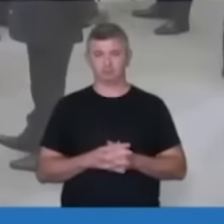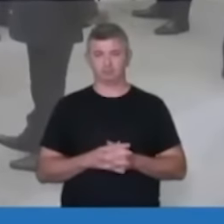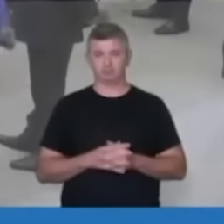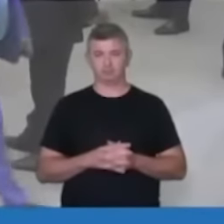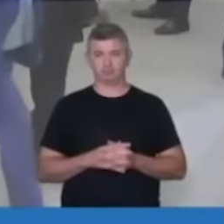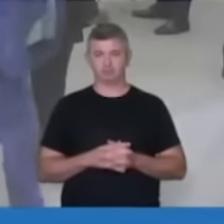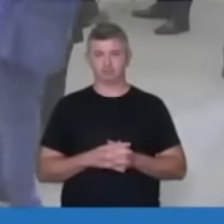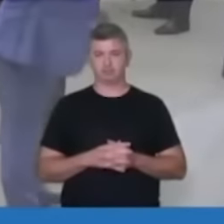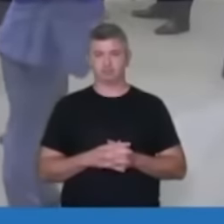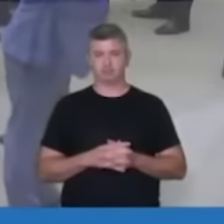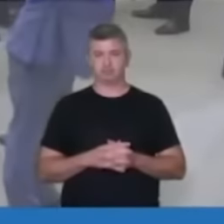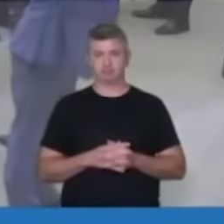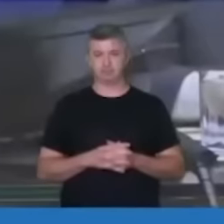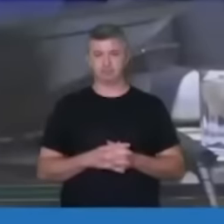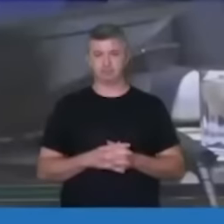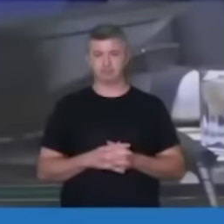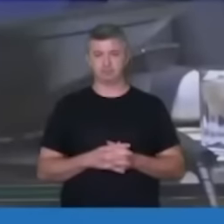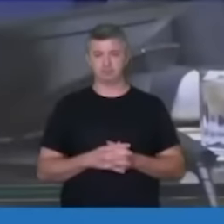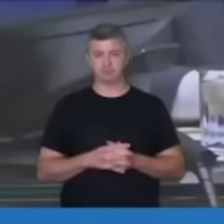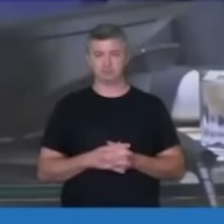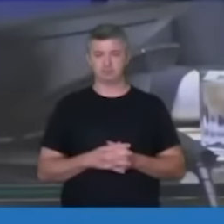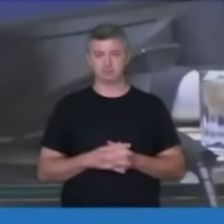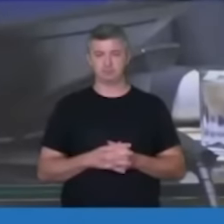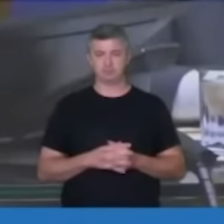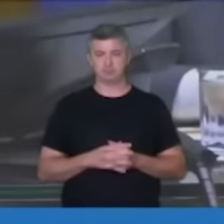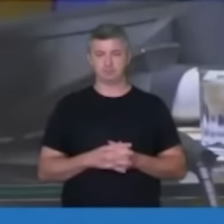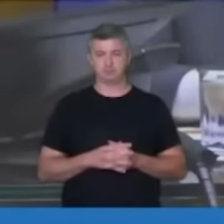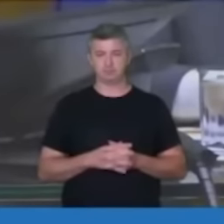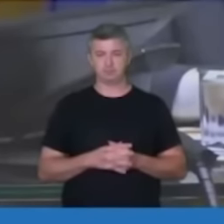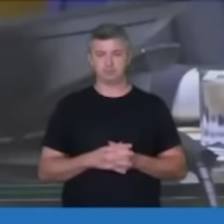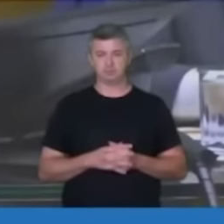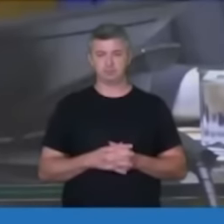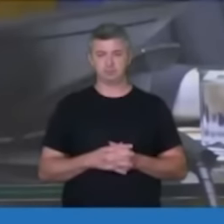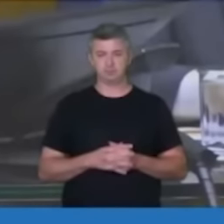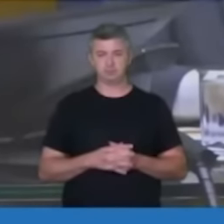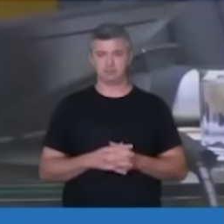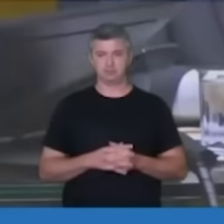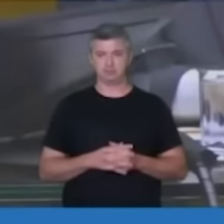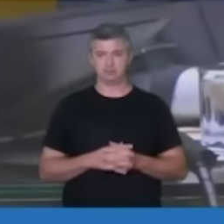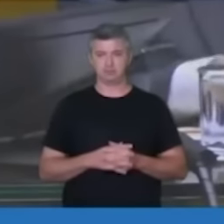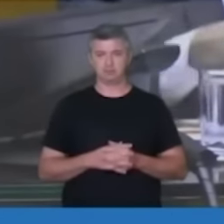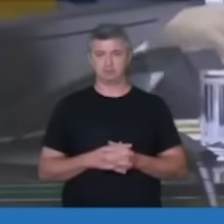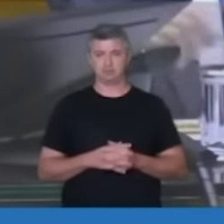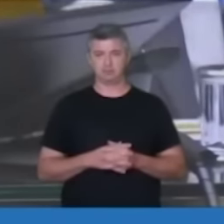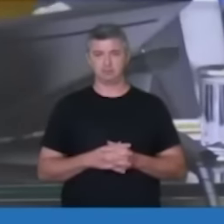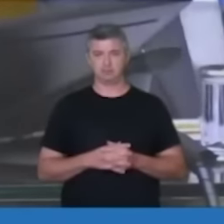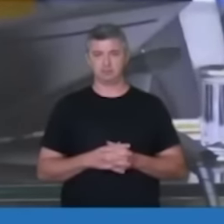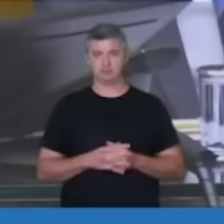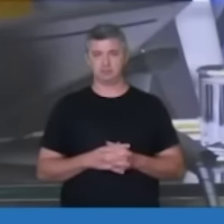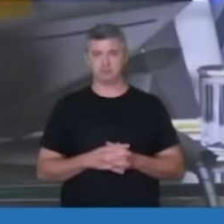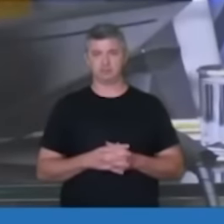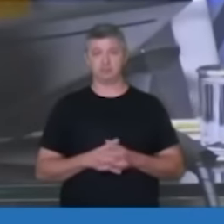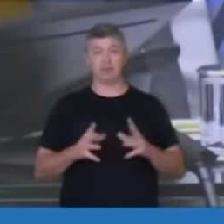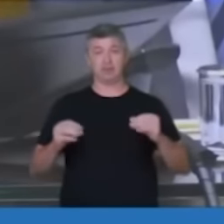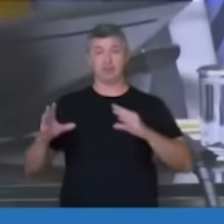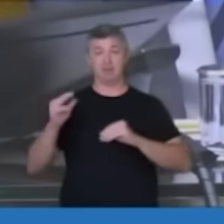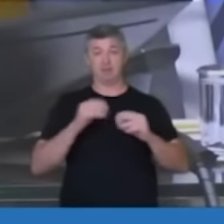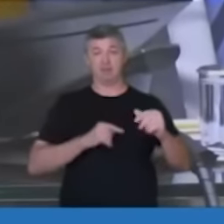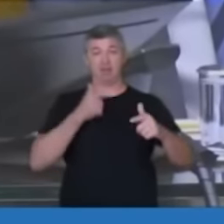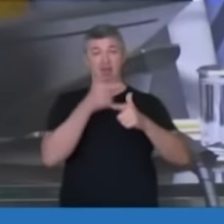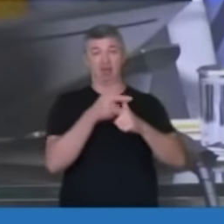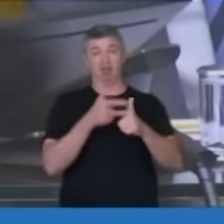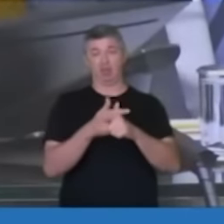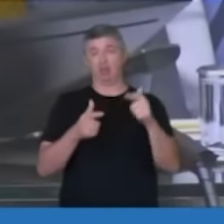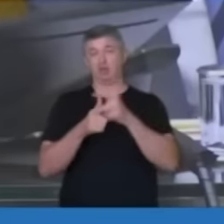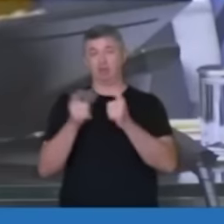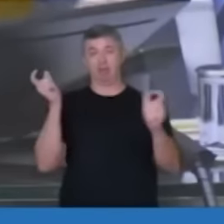BOL Vamos ouvir Deputado lev uma questão de ord ISO Senor deputados senhores deputados Vamos